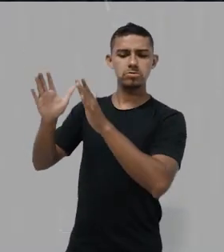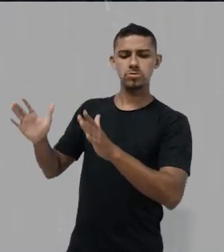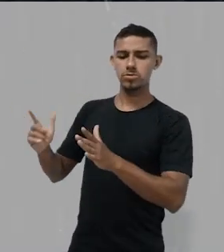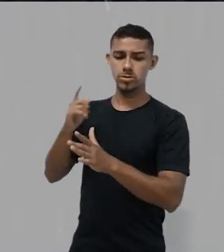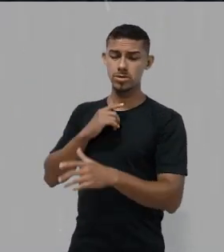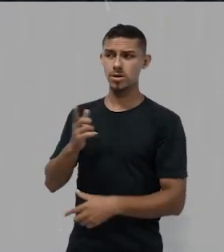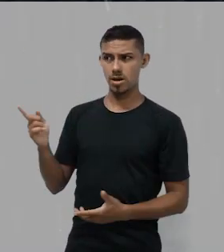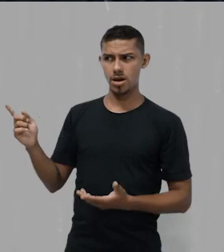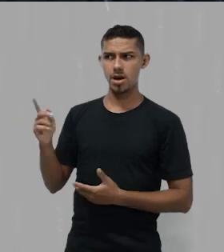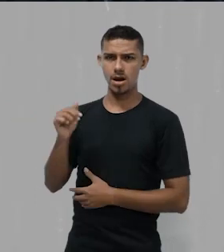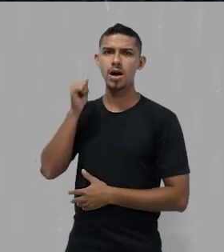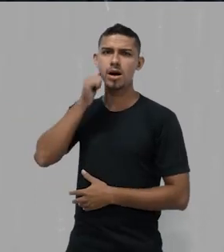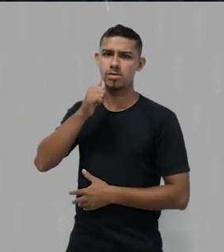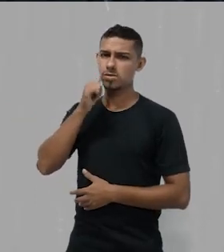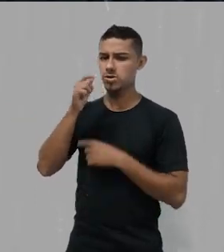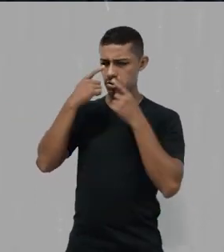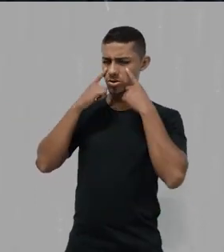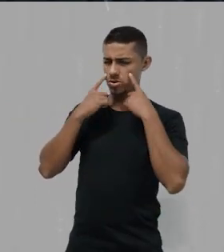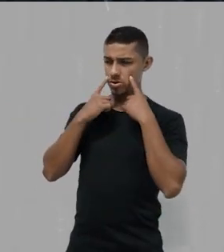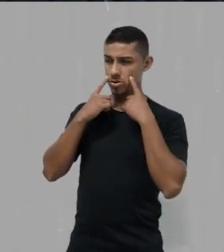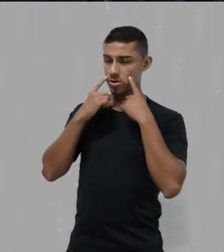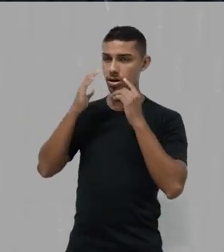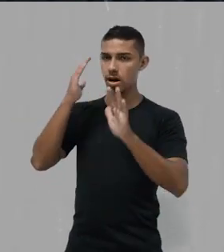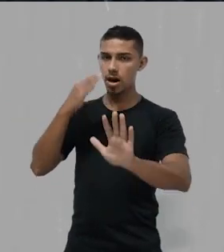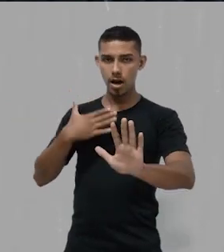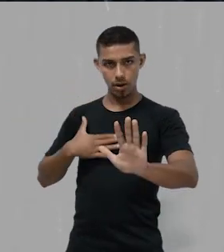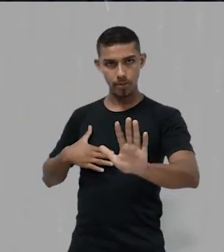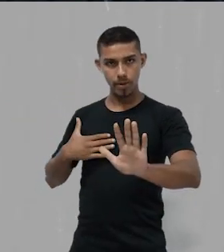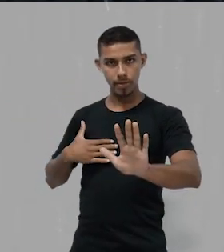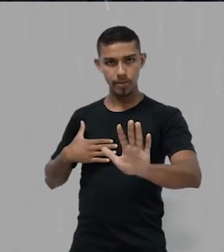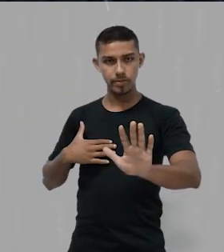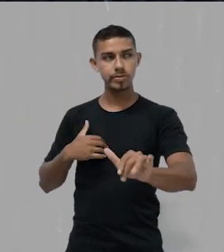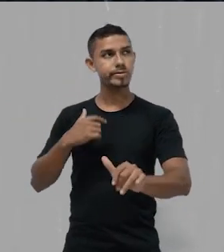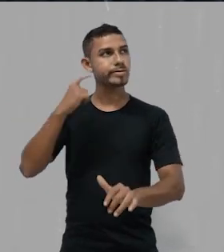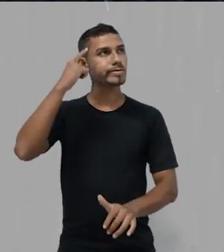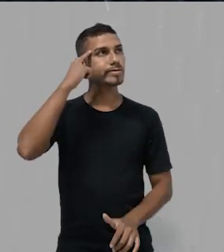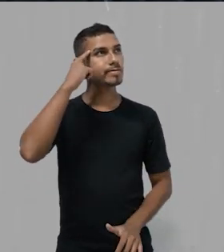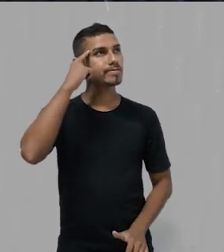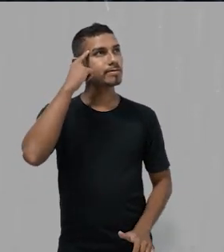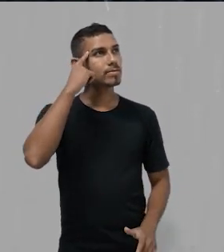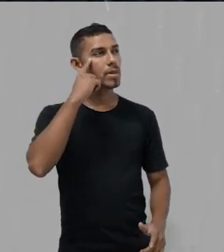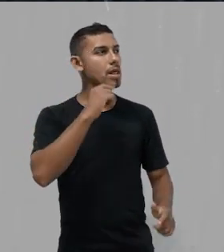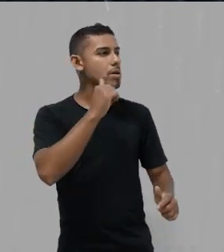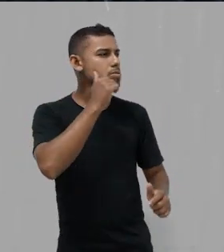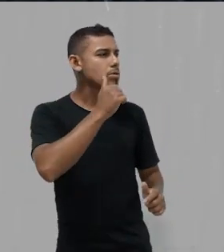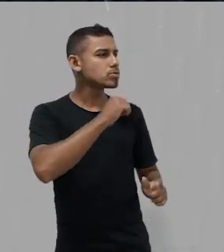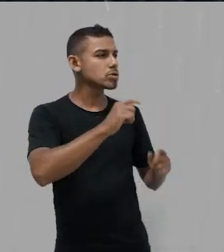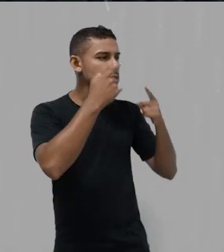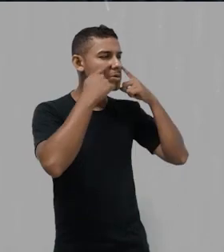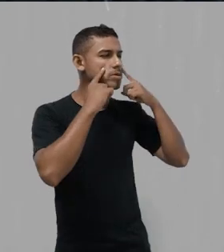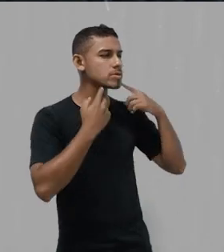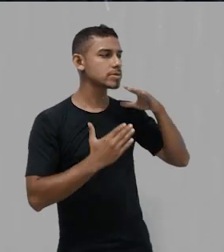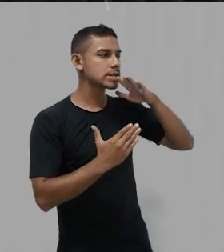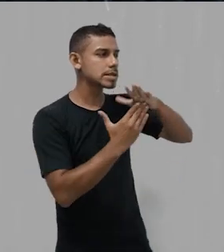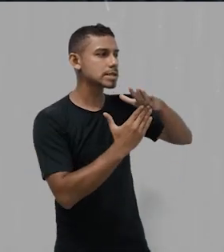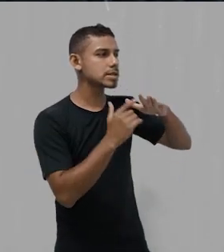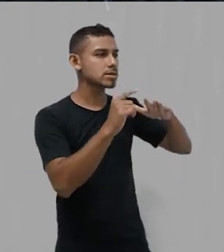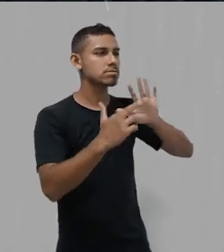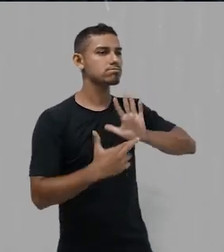mulher chorando? Desconstrua o conceito que vocês têm, que muitas vezes é limitado, sobre aquilo